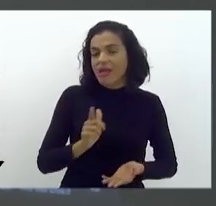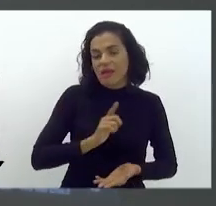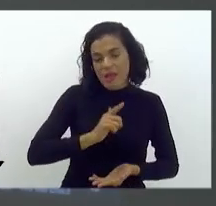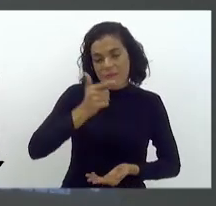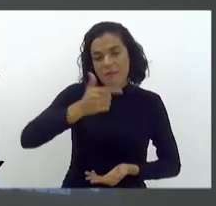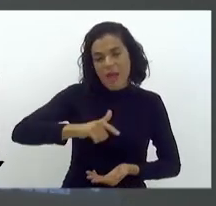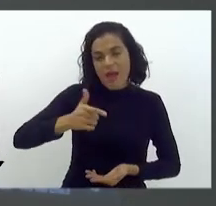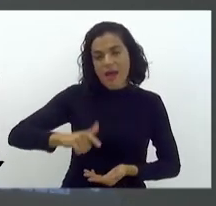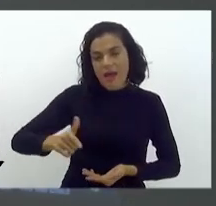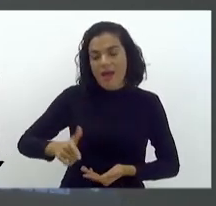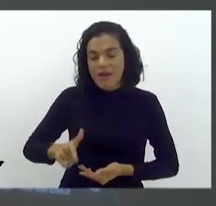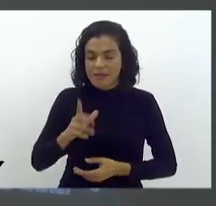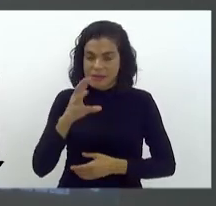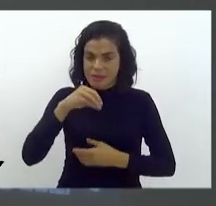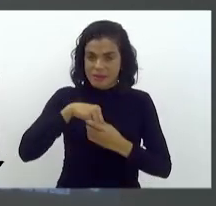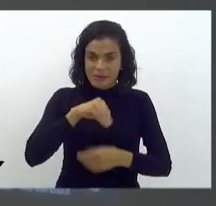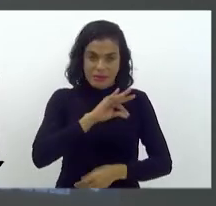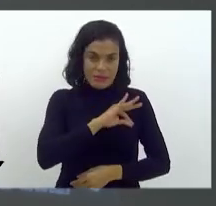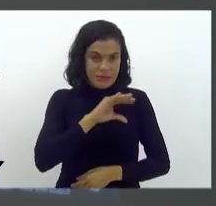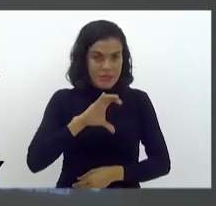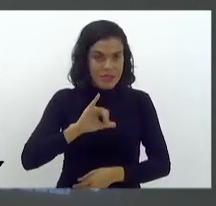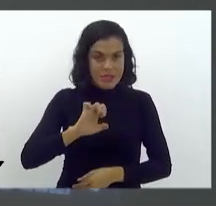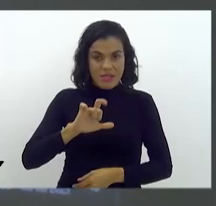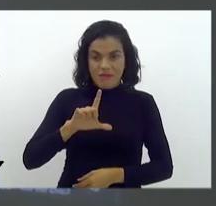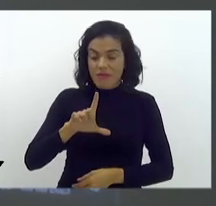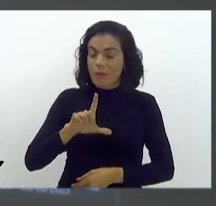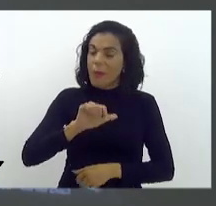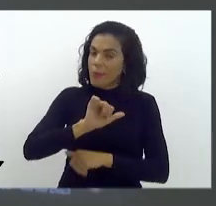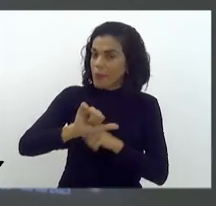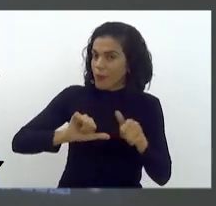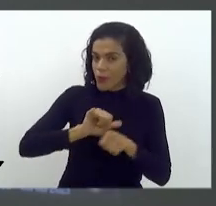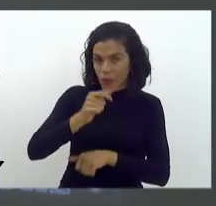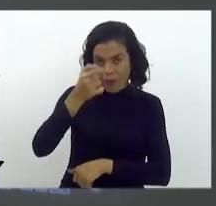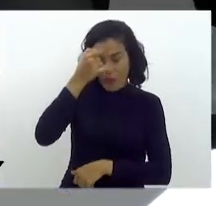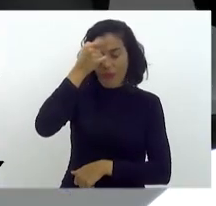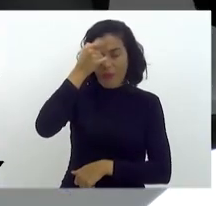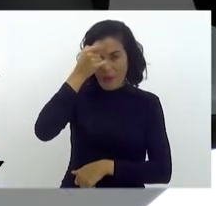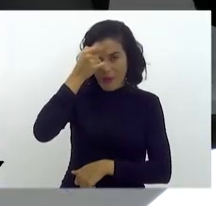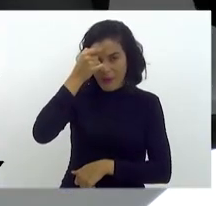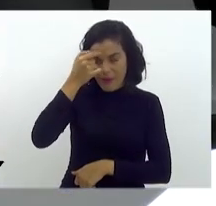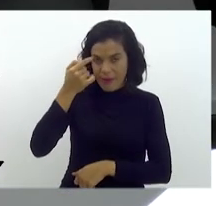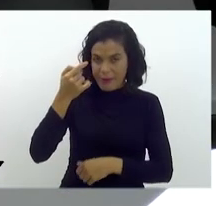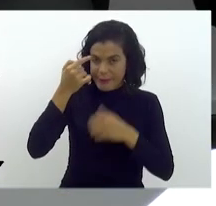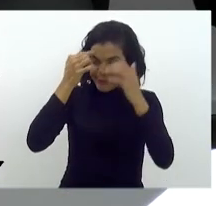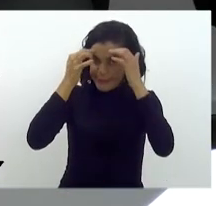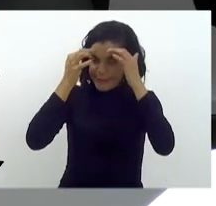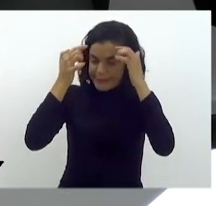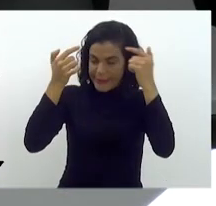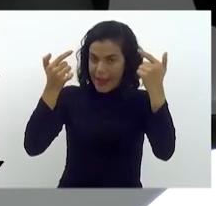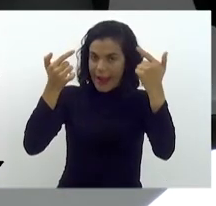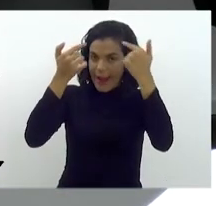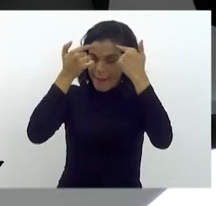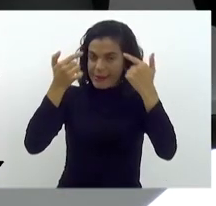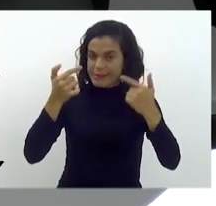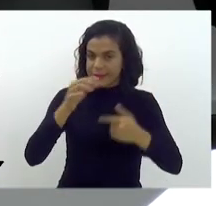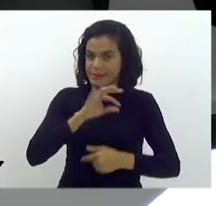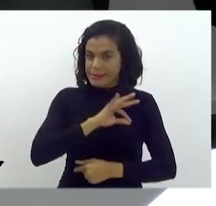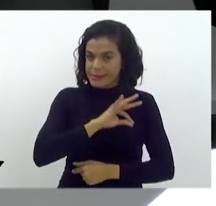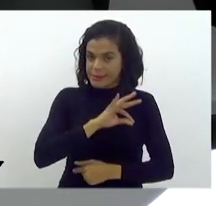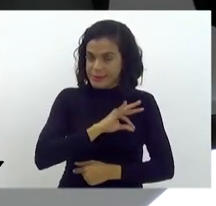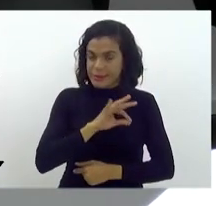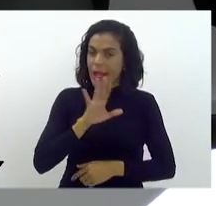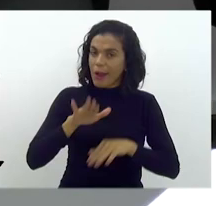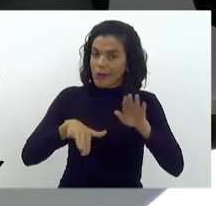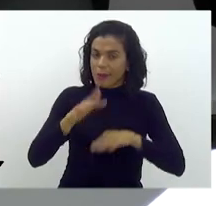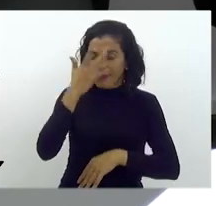na Polícia Civil hoje mas é algo que ainda não mudou nas cabeças dos policiais civis que tem gente